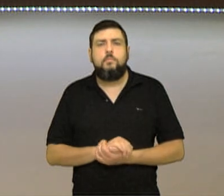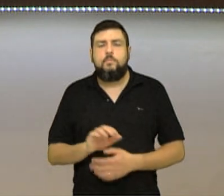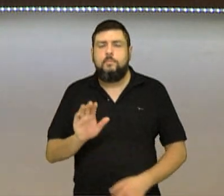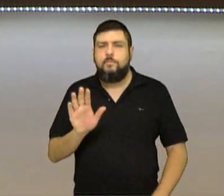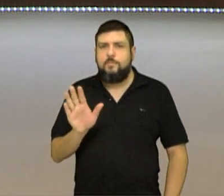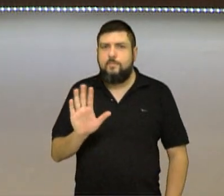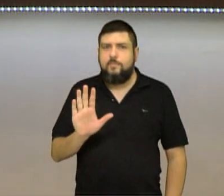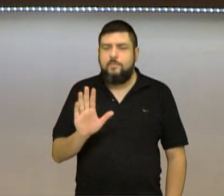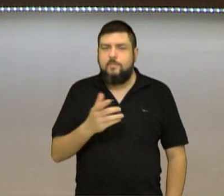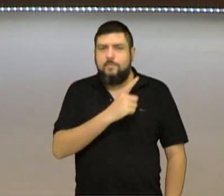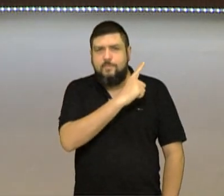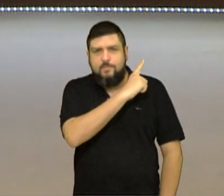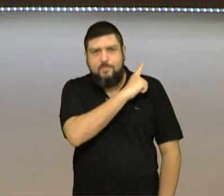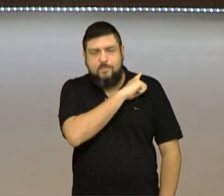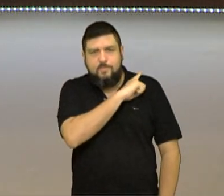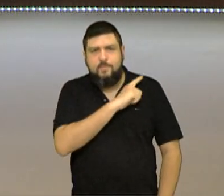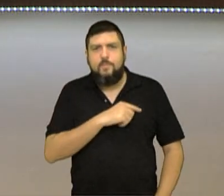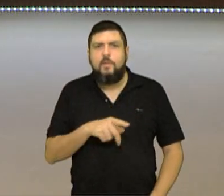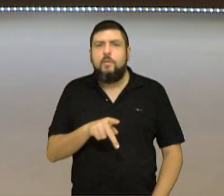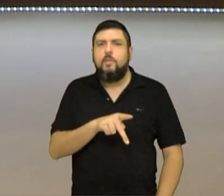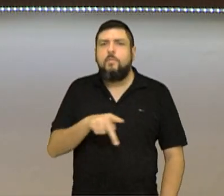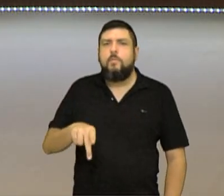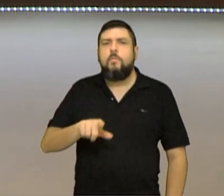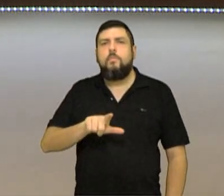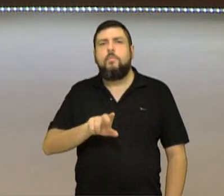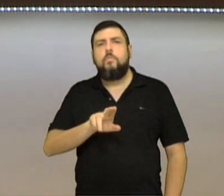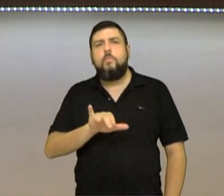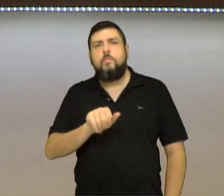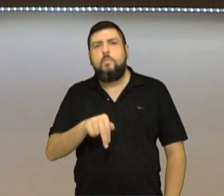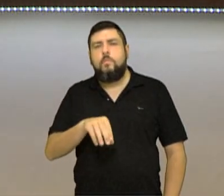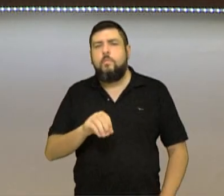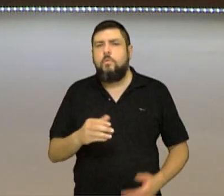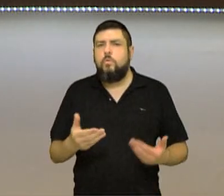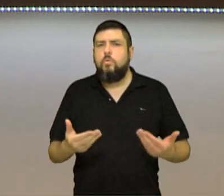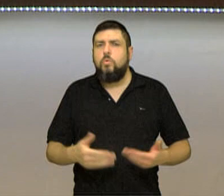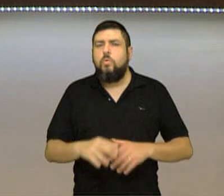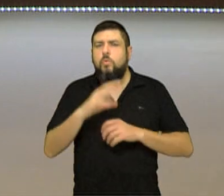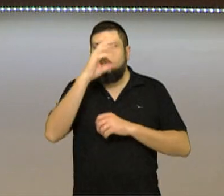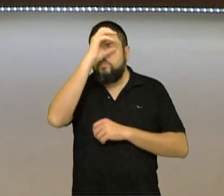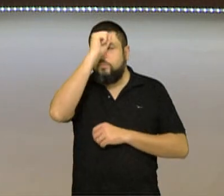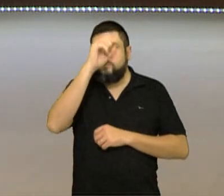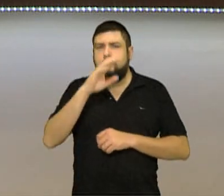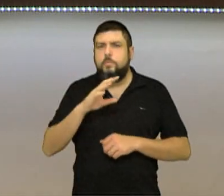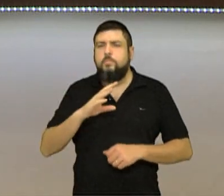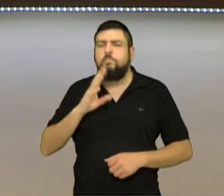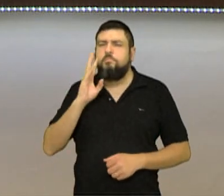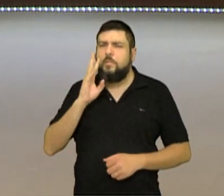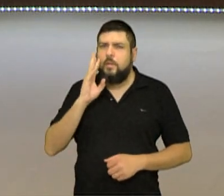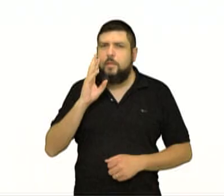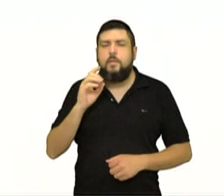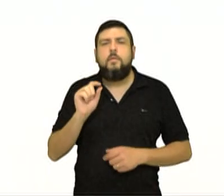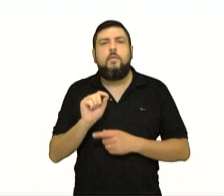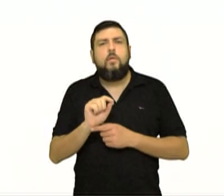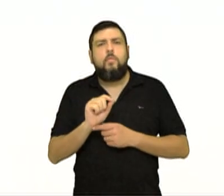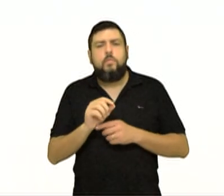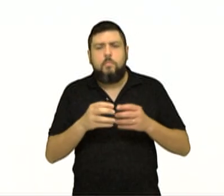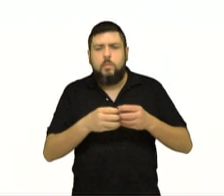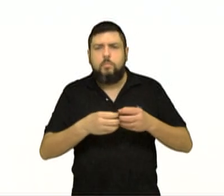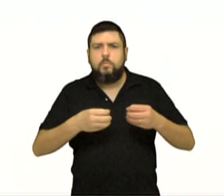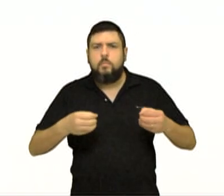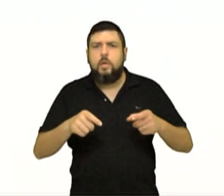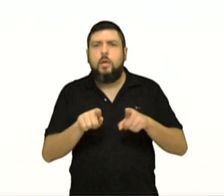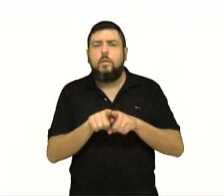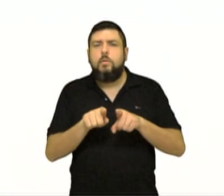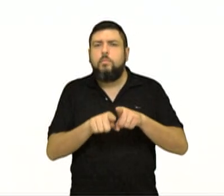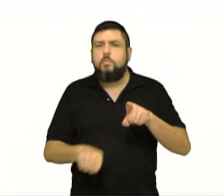Fala galera da primeira série, eu sou o professor Luciano e vim trabalhar com vocês um assunto bem bacana, falando sobre meiose e ciclos de vida. Objetivos dessa